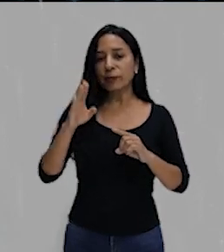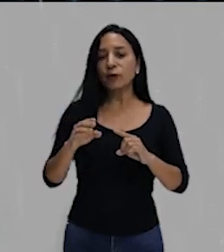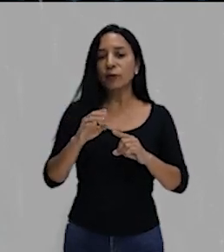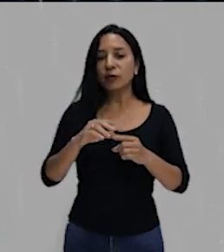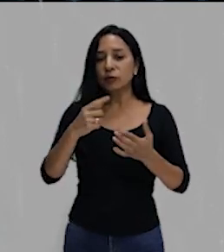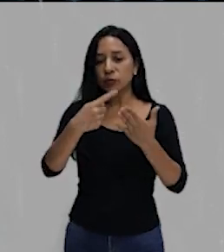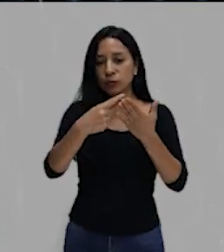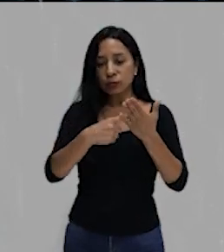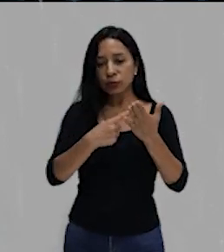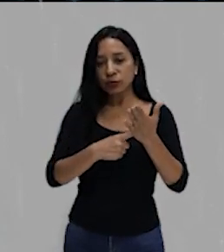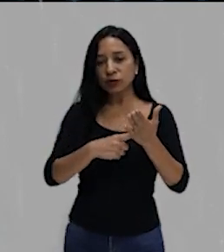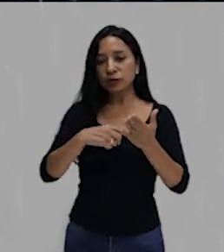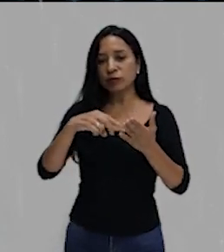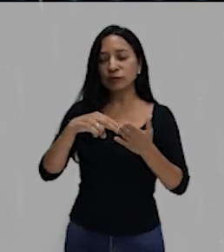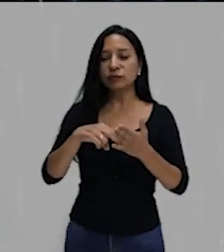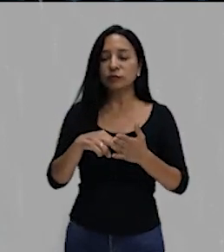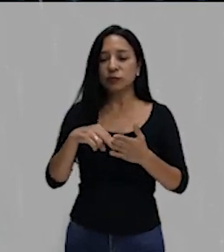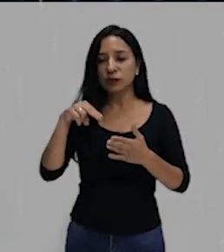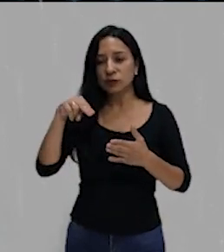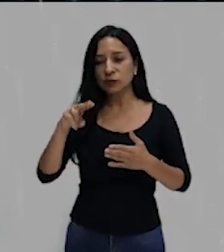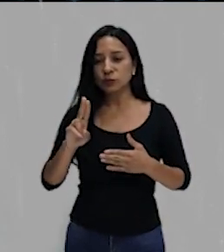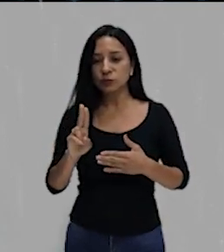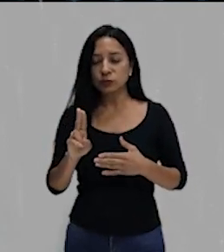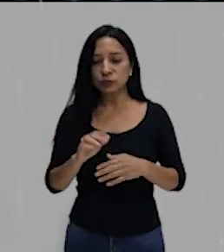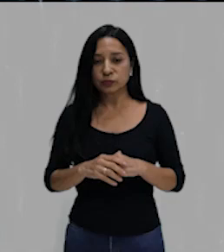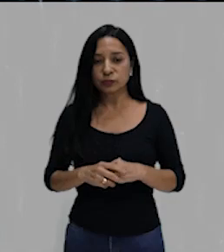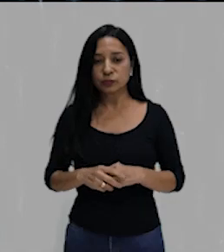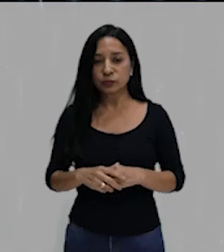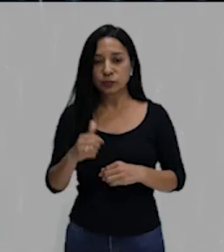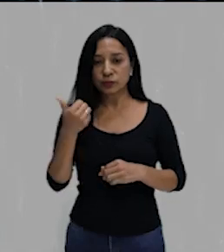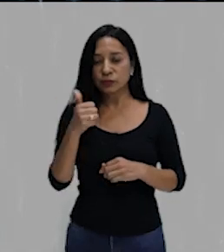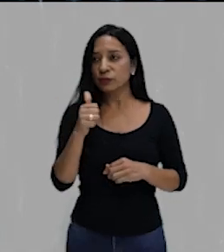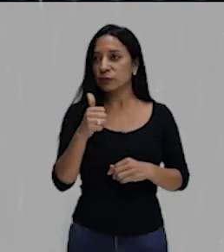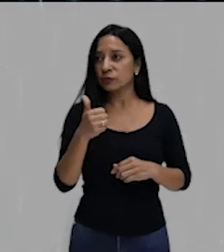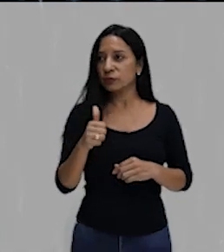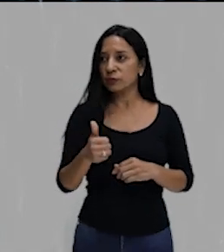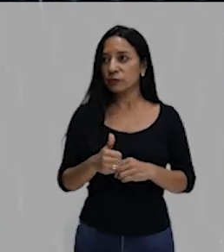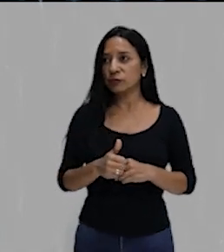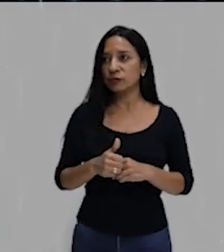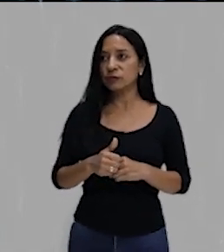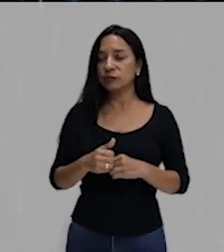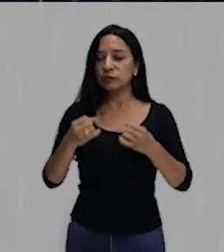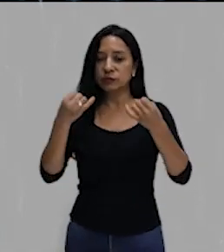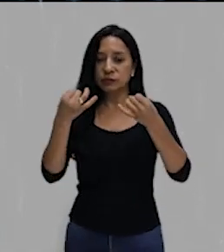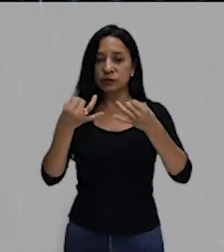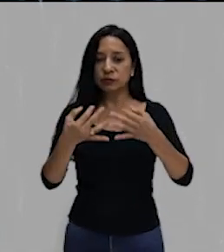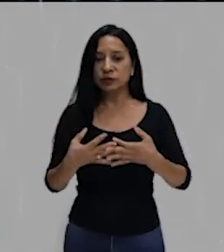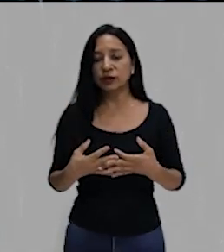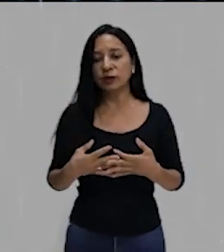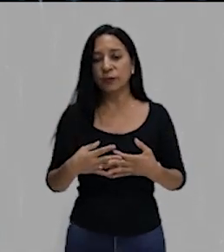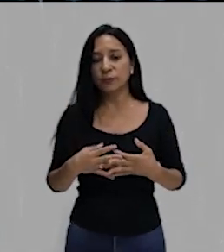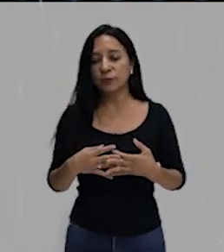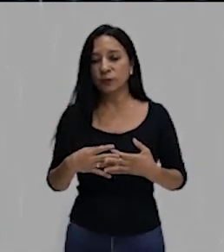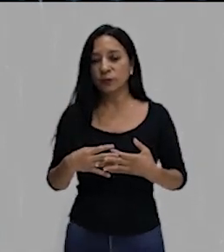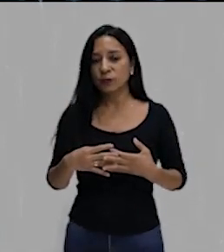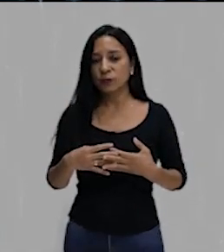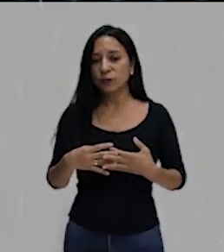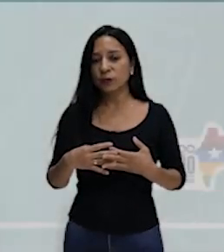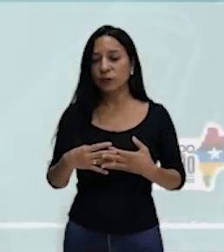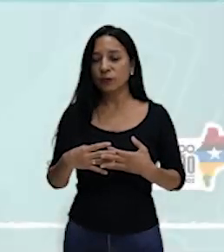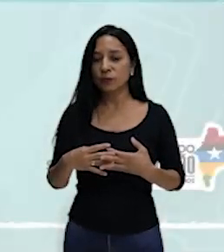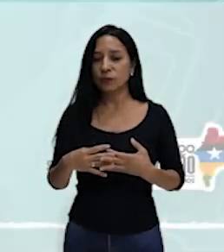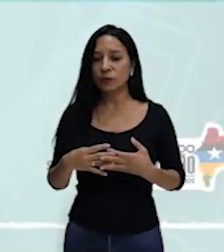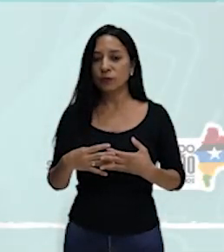tá certo? Então, a gente vai primeiramente falar sobre esse tópico aqui, por uma humanidade